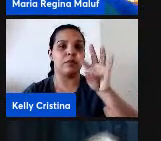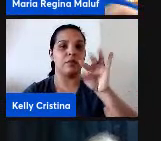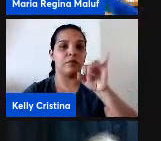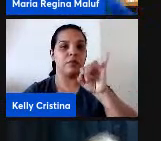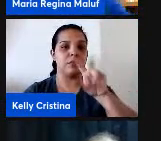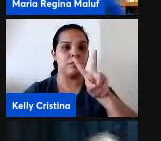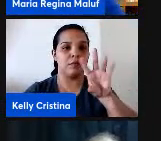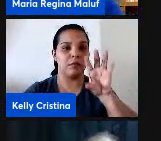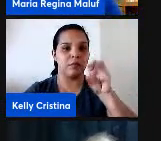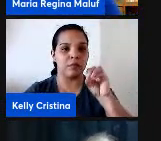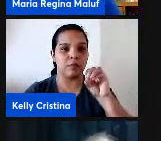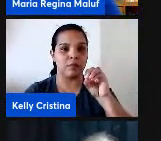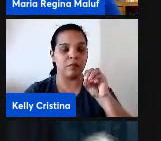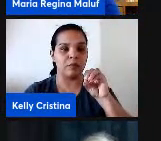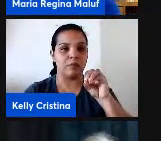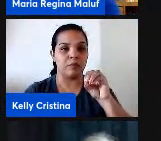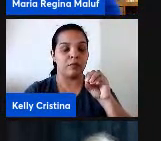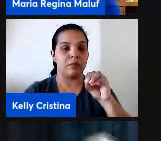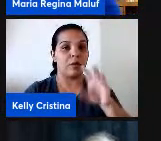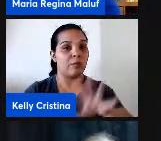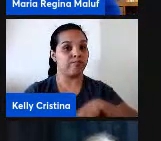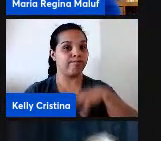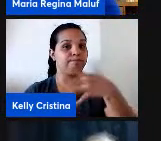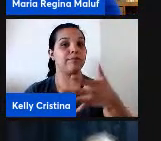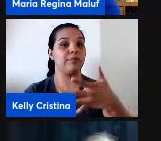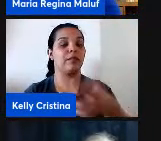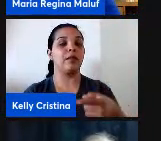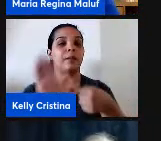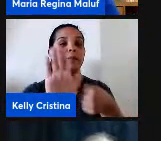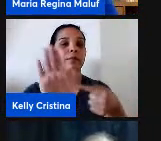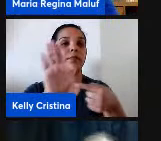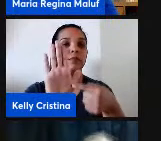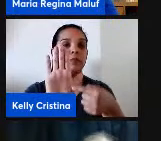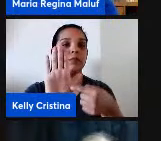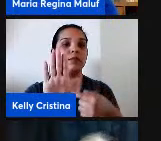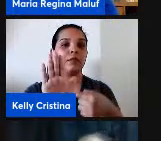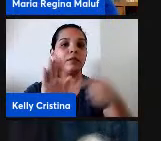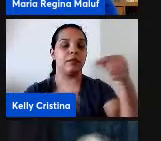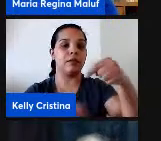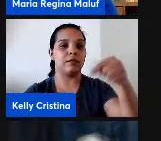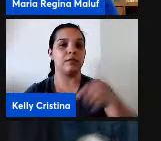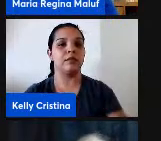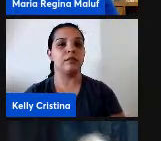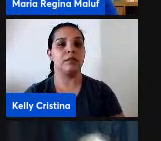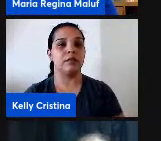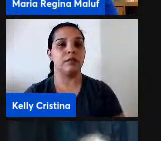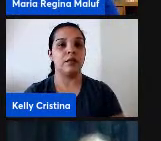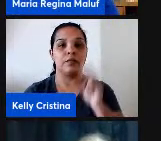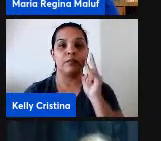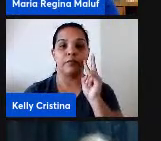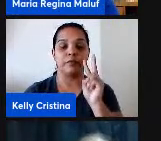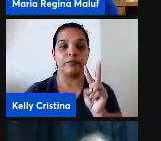um pouco ousado nessa minha apresentação aqui. Eu vou